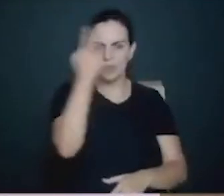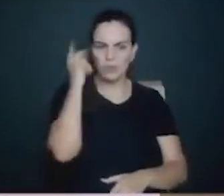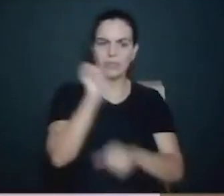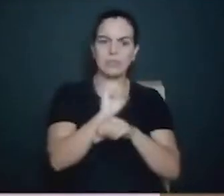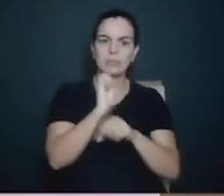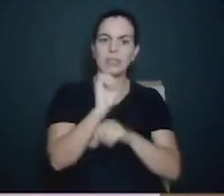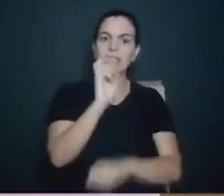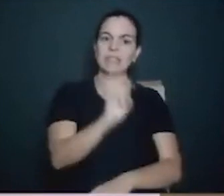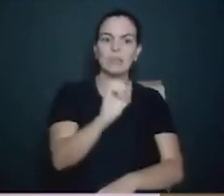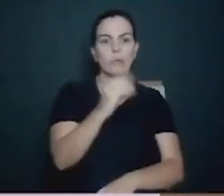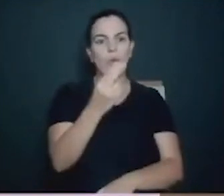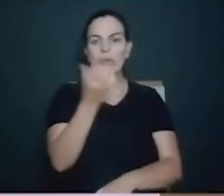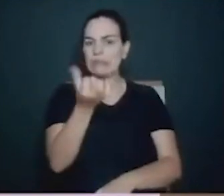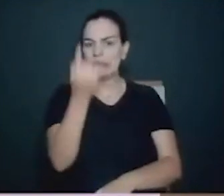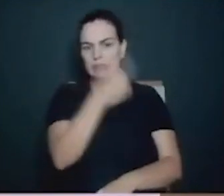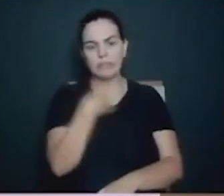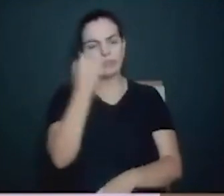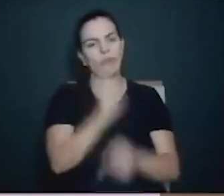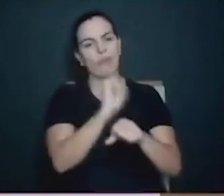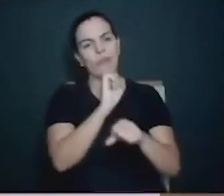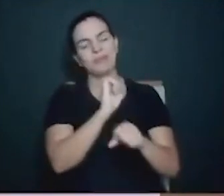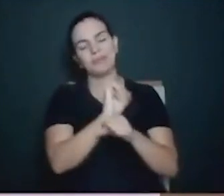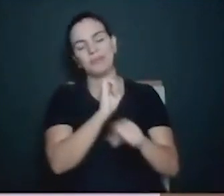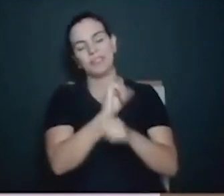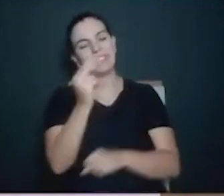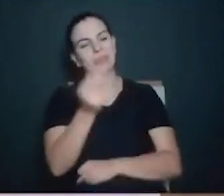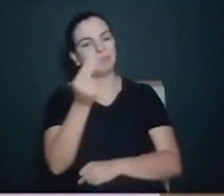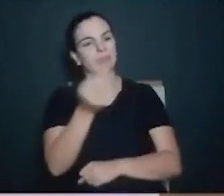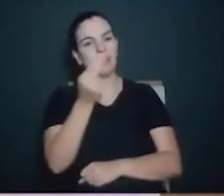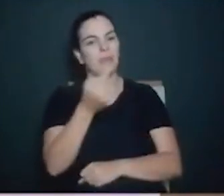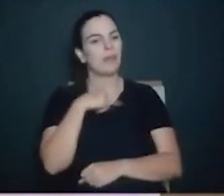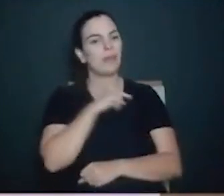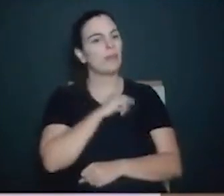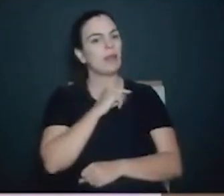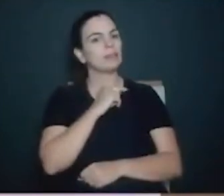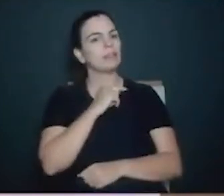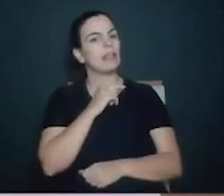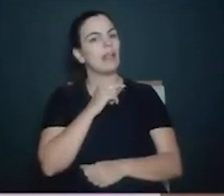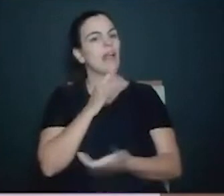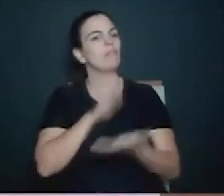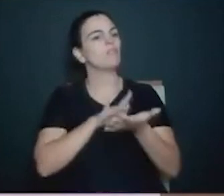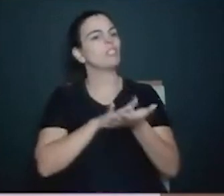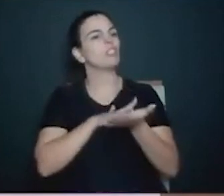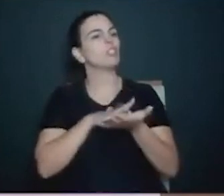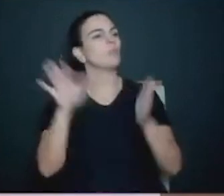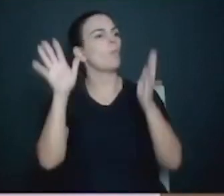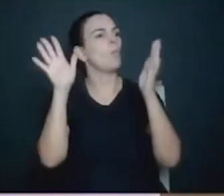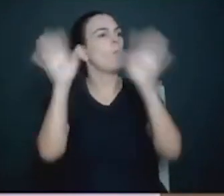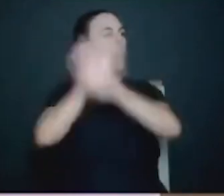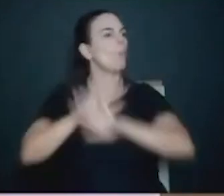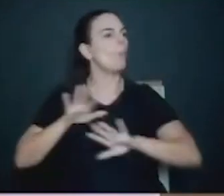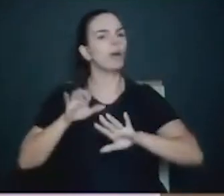5, 6 horas de espera. Não dá para a gente tapar os olhos, nós temos que trabalhar e agir. Não dá para